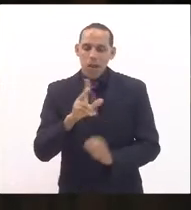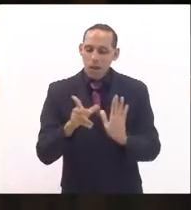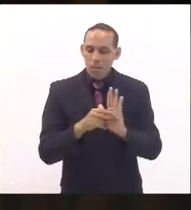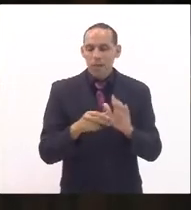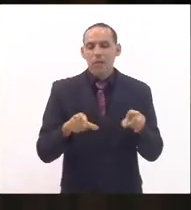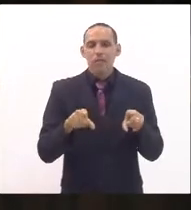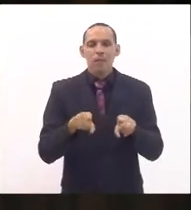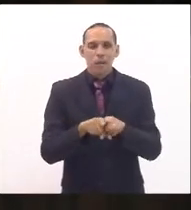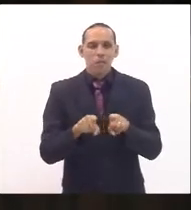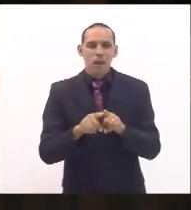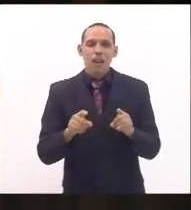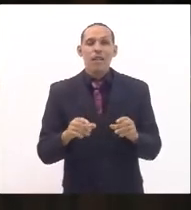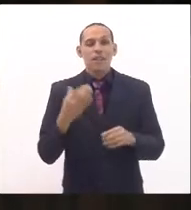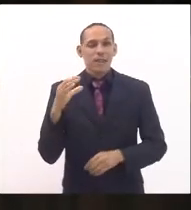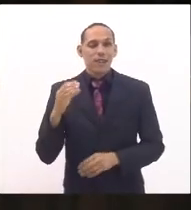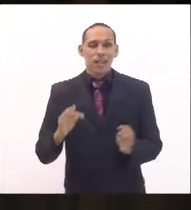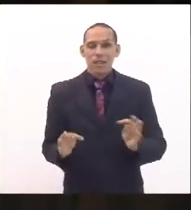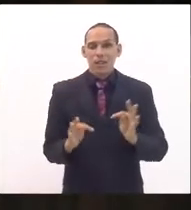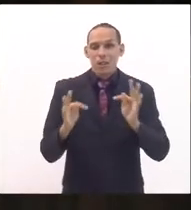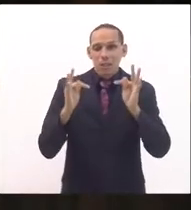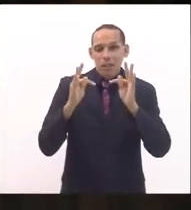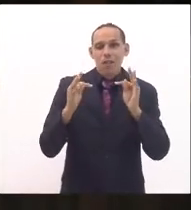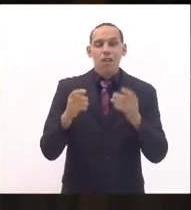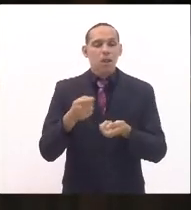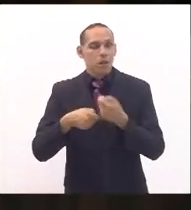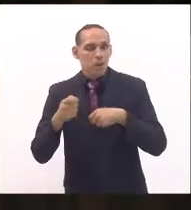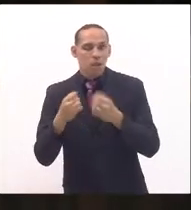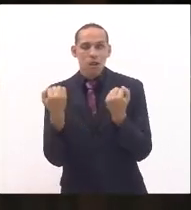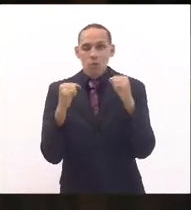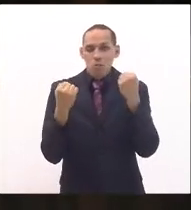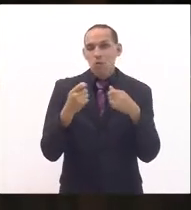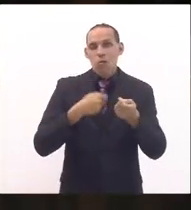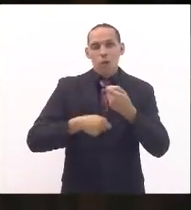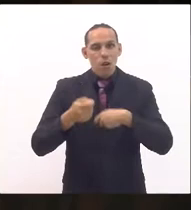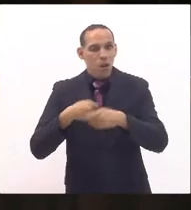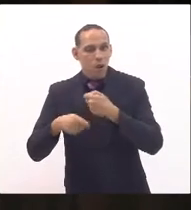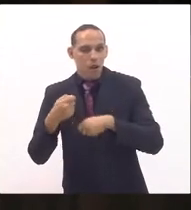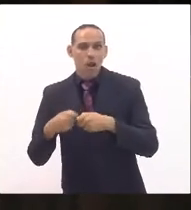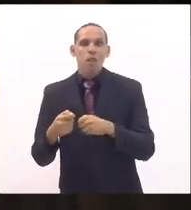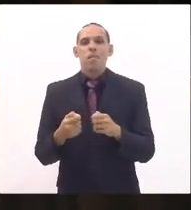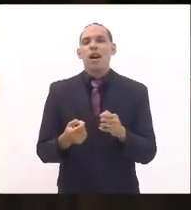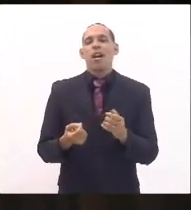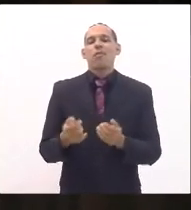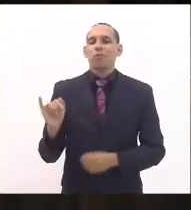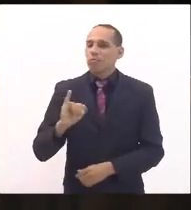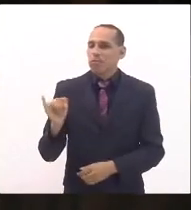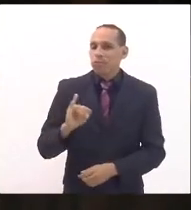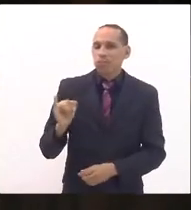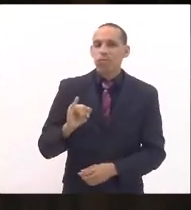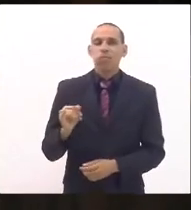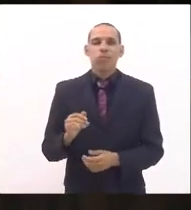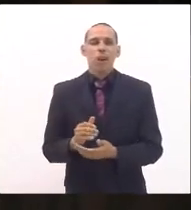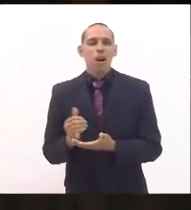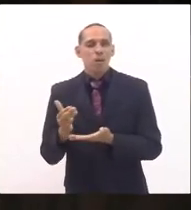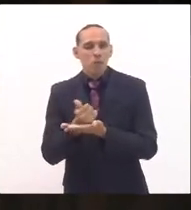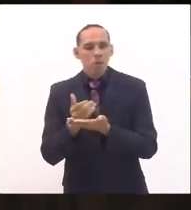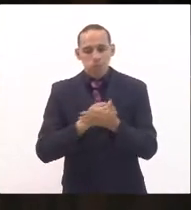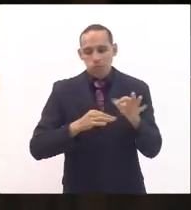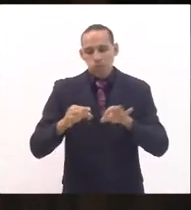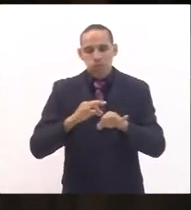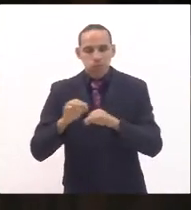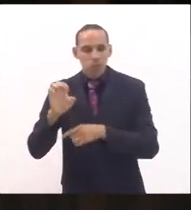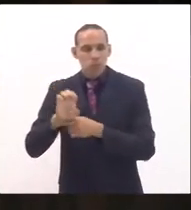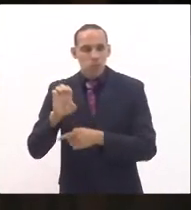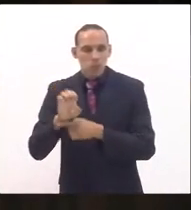De Ciência e Tecnologia, favorável. De Economia, Indústria e Comércio, favorável. De Tributação, Arrecadação, Tributação, Controle da Arrecadação